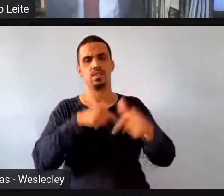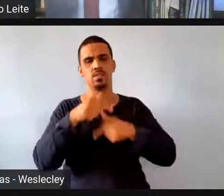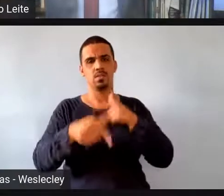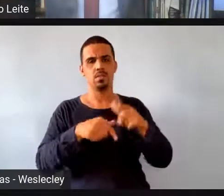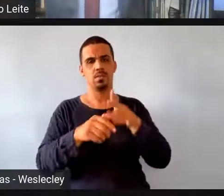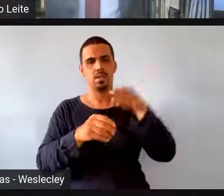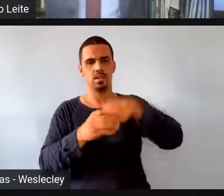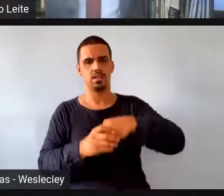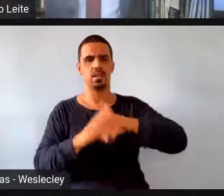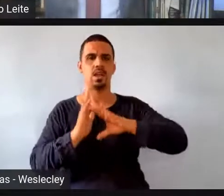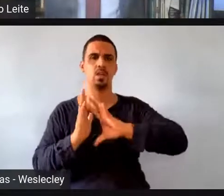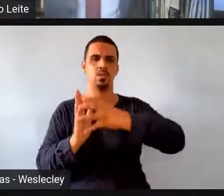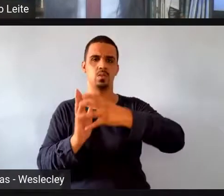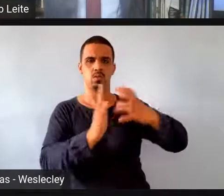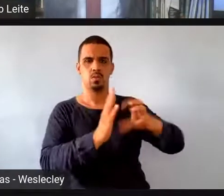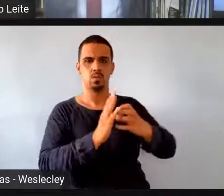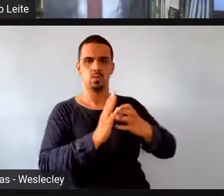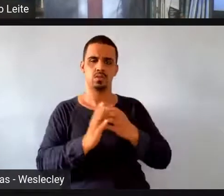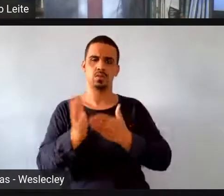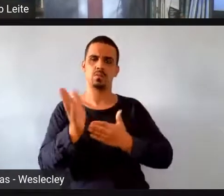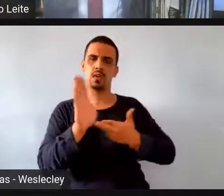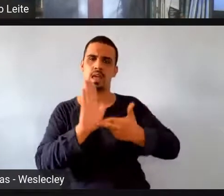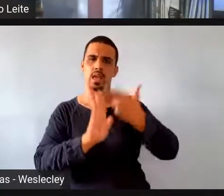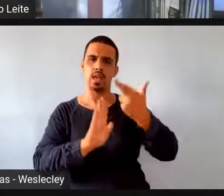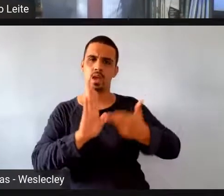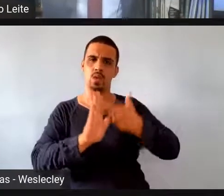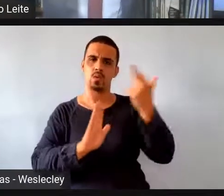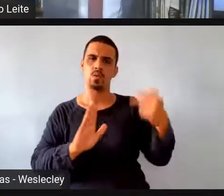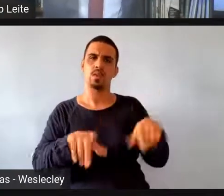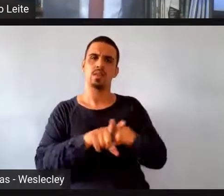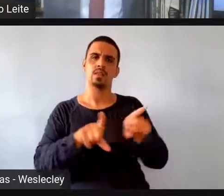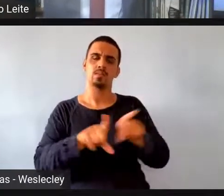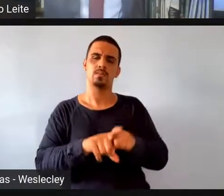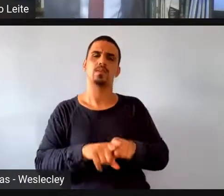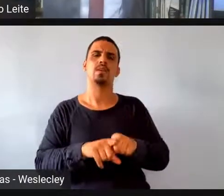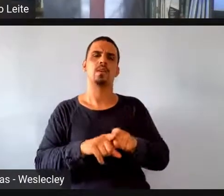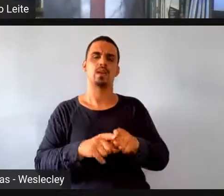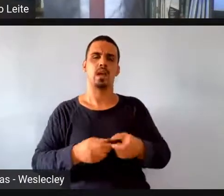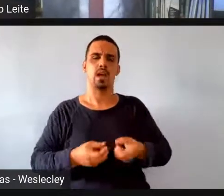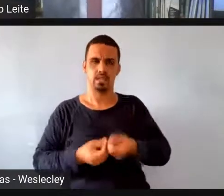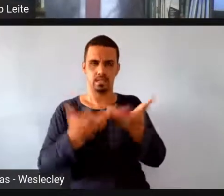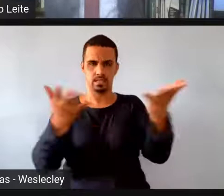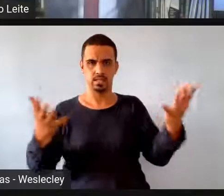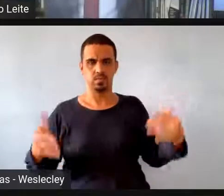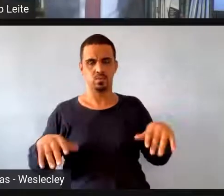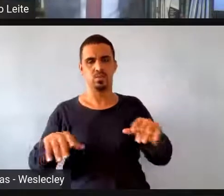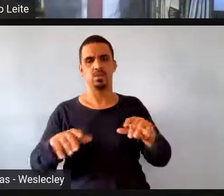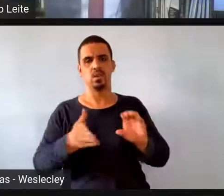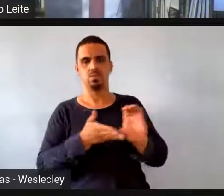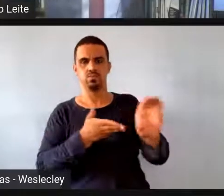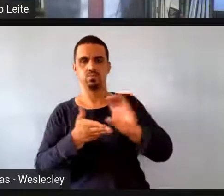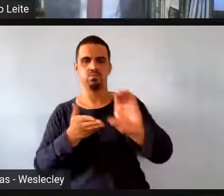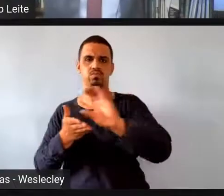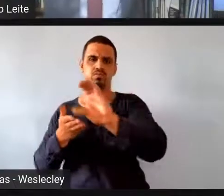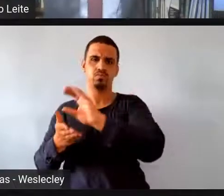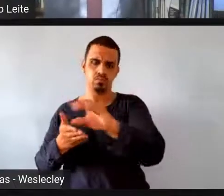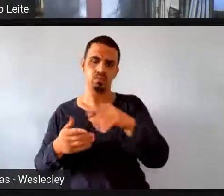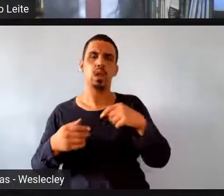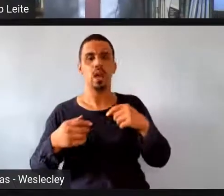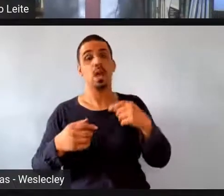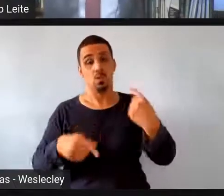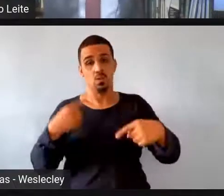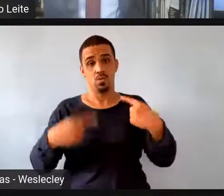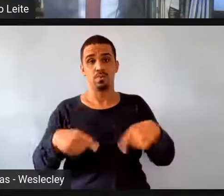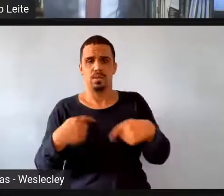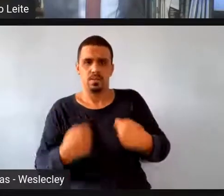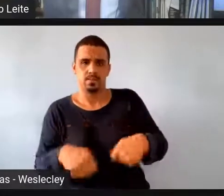partidos para regular tanto, né? Inclusive as distribuições internas de recursos, mas é um debate a ser feito,